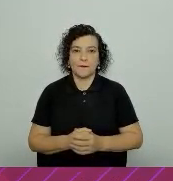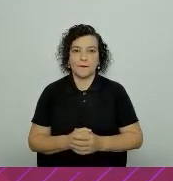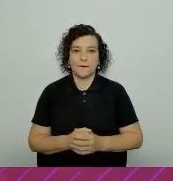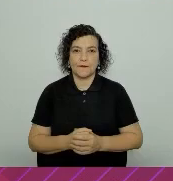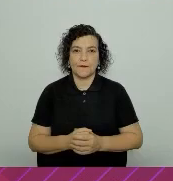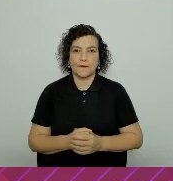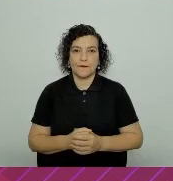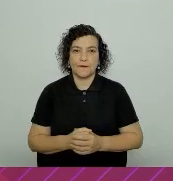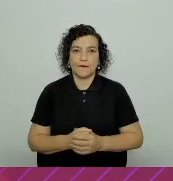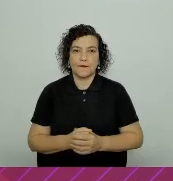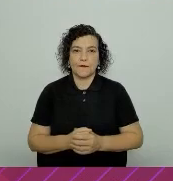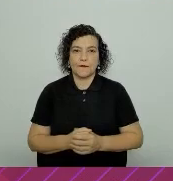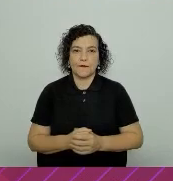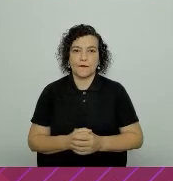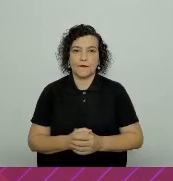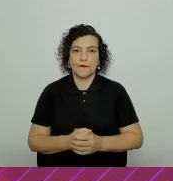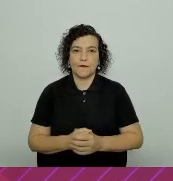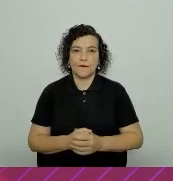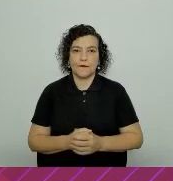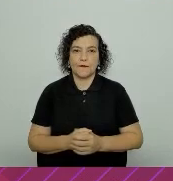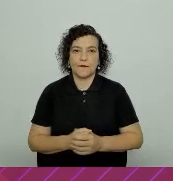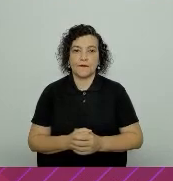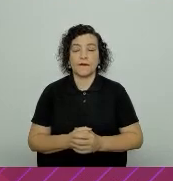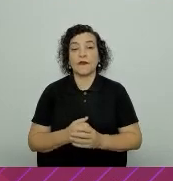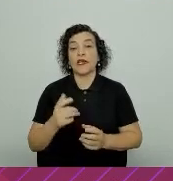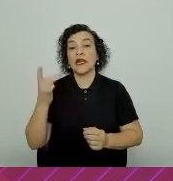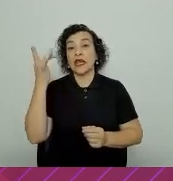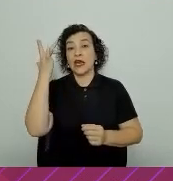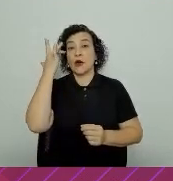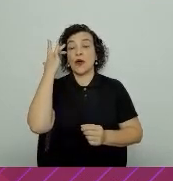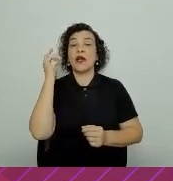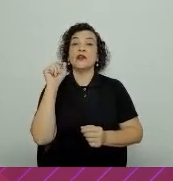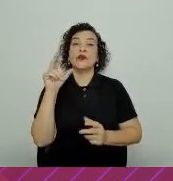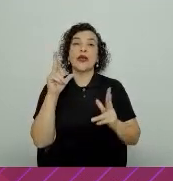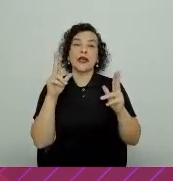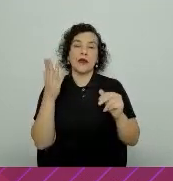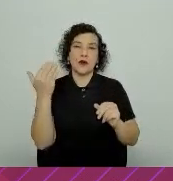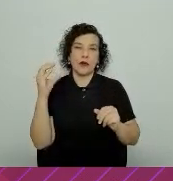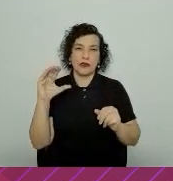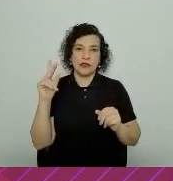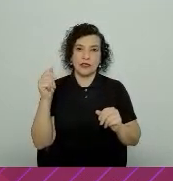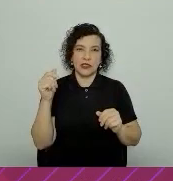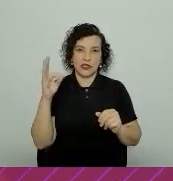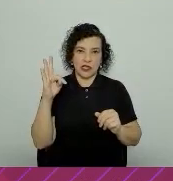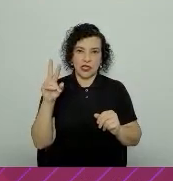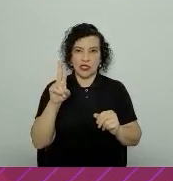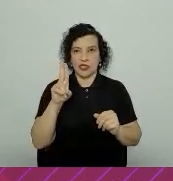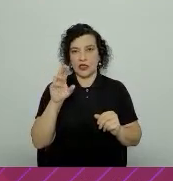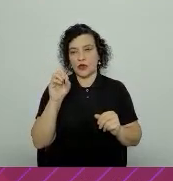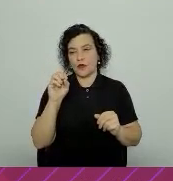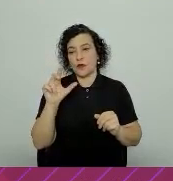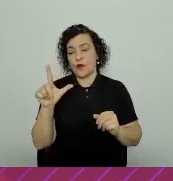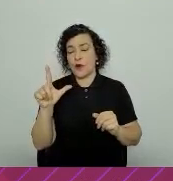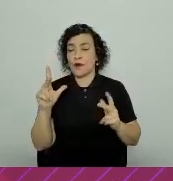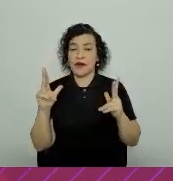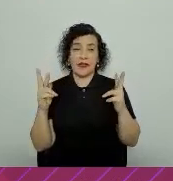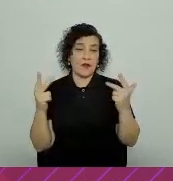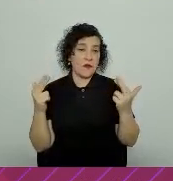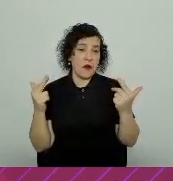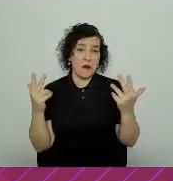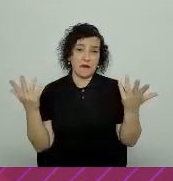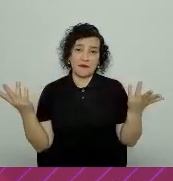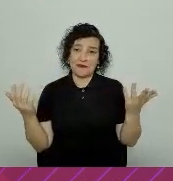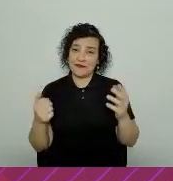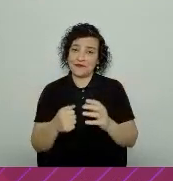mas eu acho que é uma questão meio parecida quando a gente tinha o chat da UOL sabe é para mim é a mesma coisa